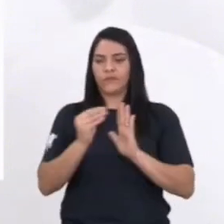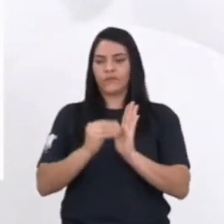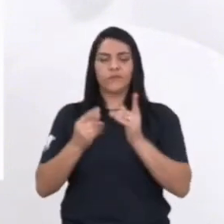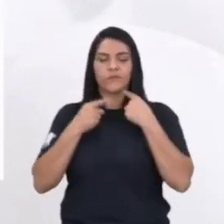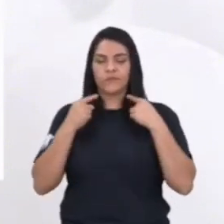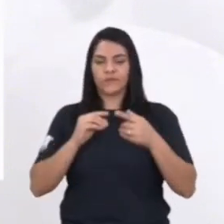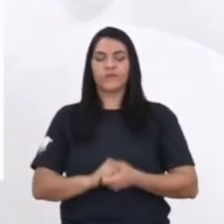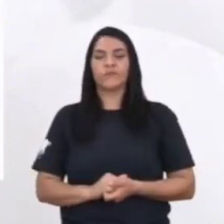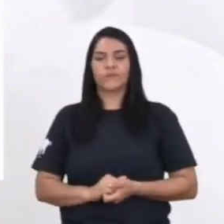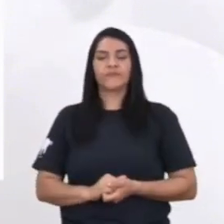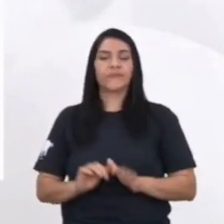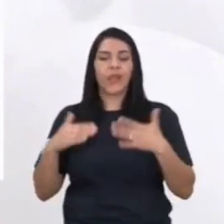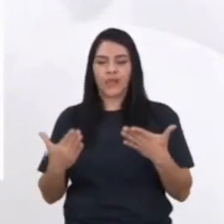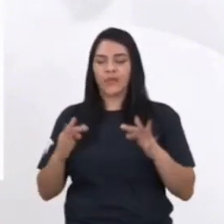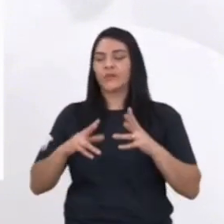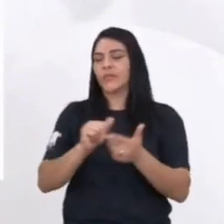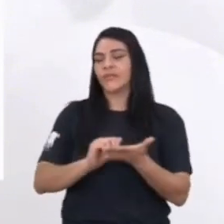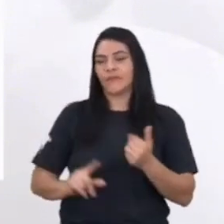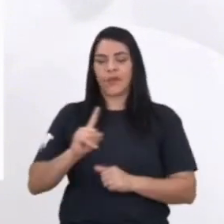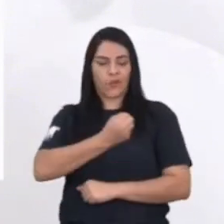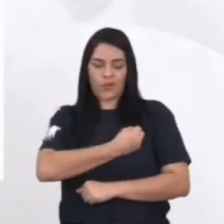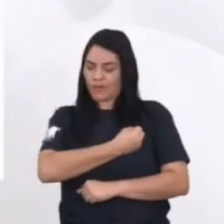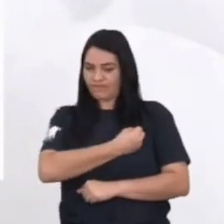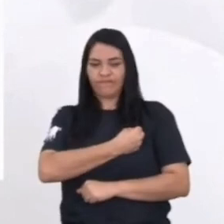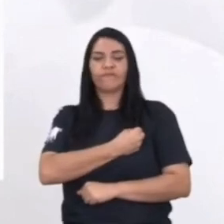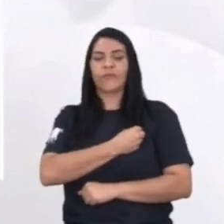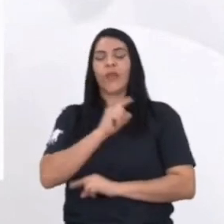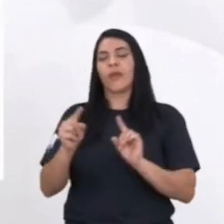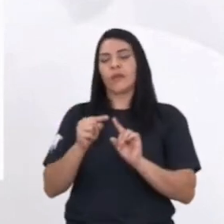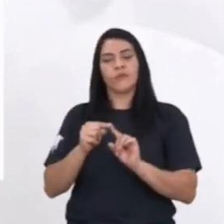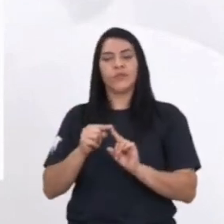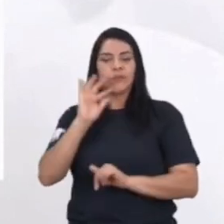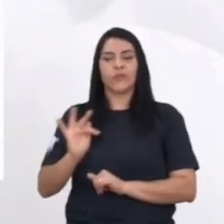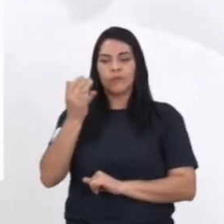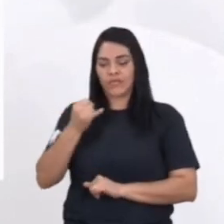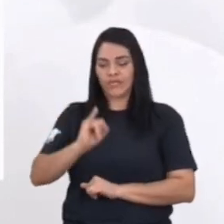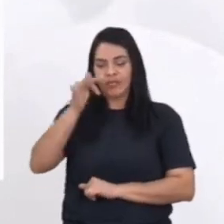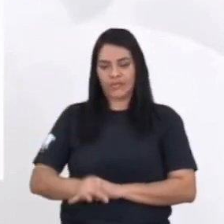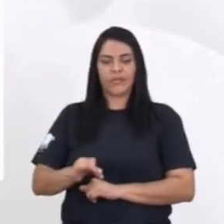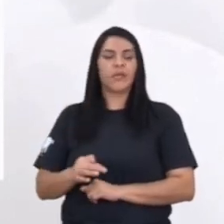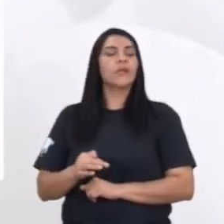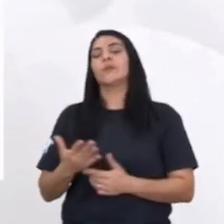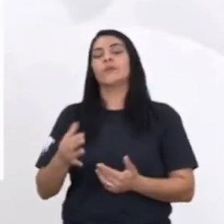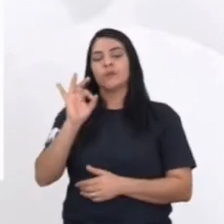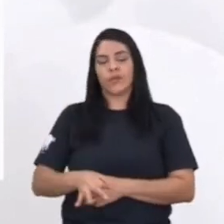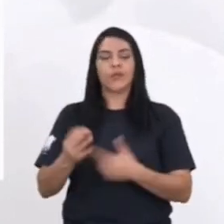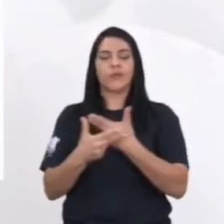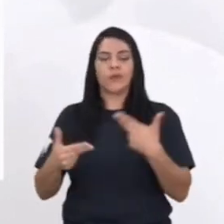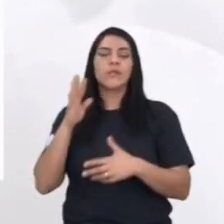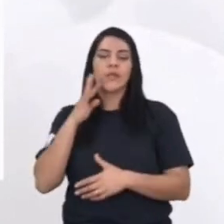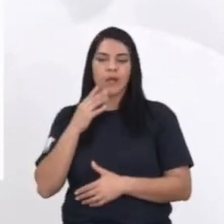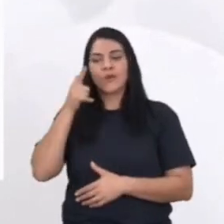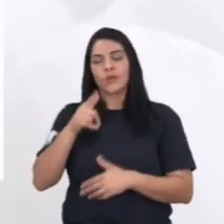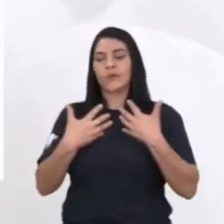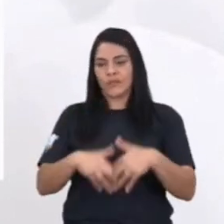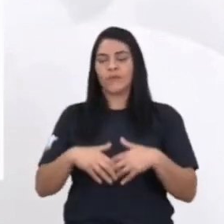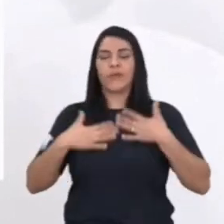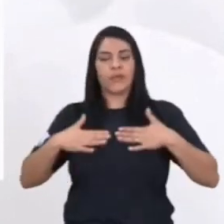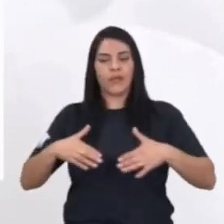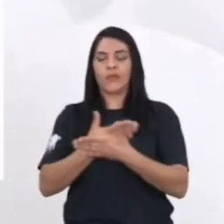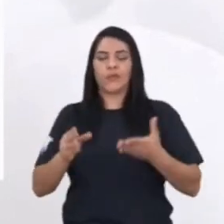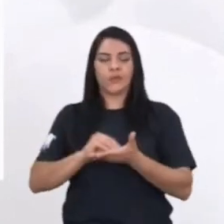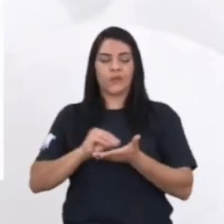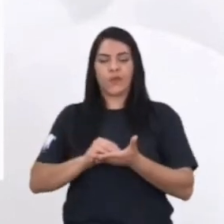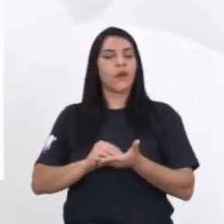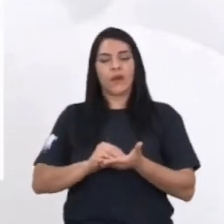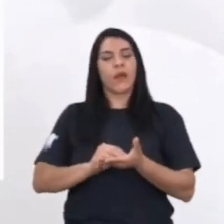discursivos. E, por enquanto, essas questões não valem nota. A ideia é, talvez, aqui no futuro a gente possa, se der certo, se for uma coisa bacana, que funcionar tranquilamente, a gente pode colocar ali uma atribuição de nota